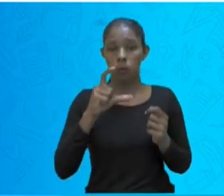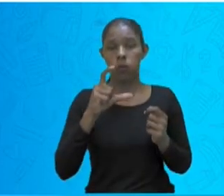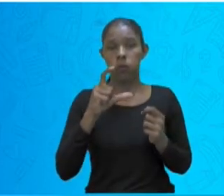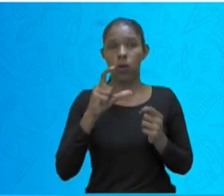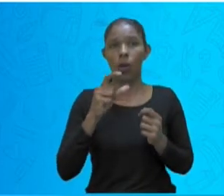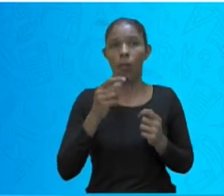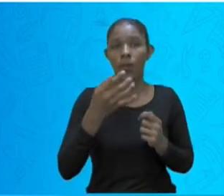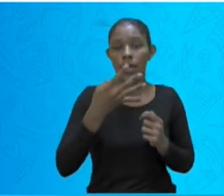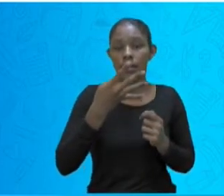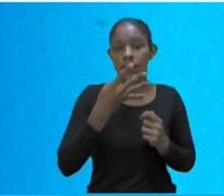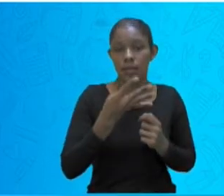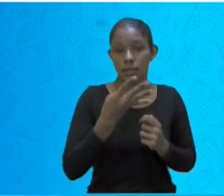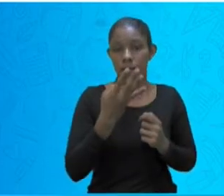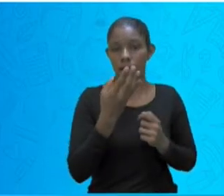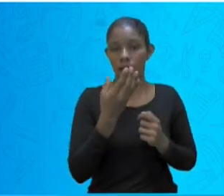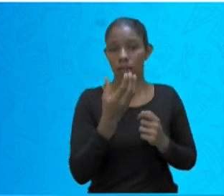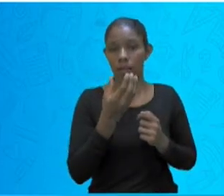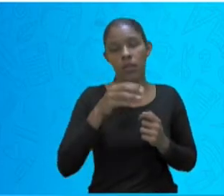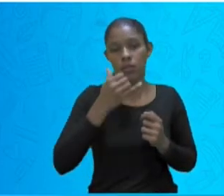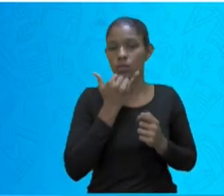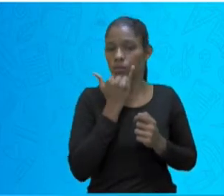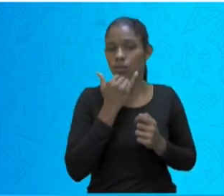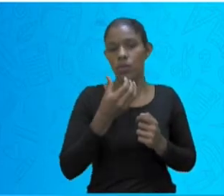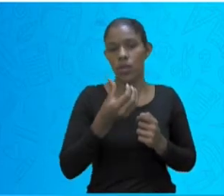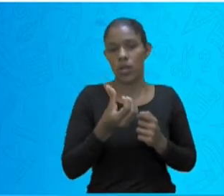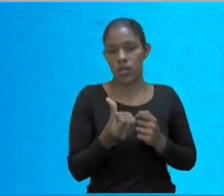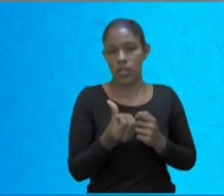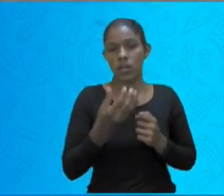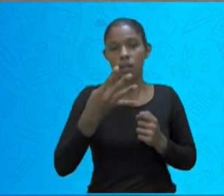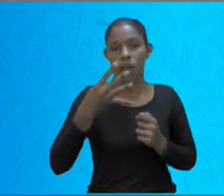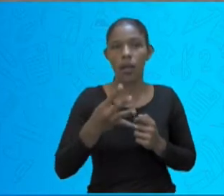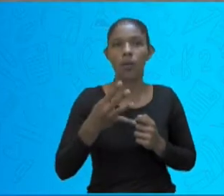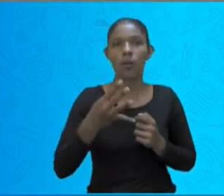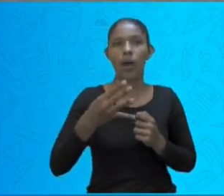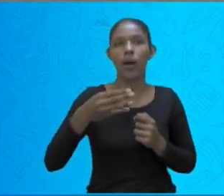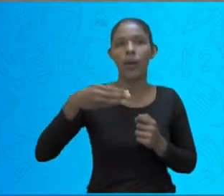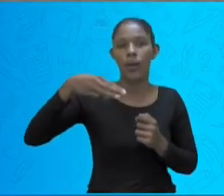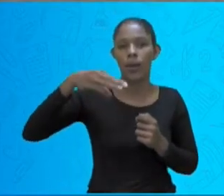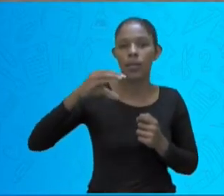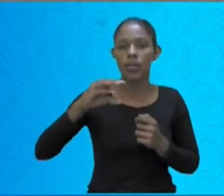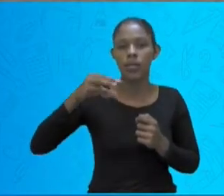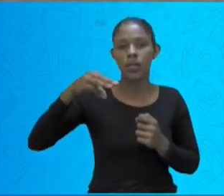cúbicos, qual será o tamanho da aresta? Como encontrar o número que,